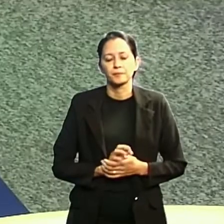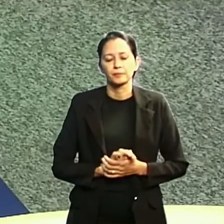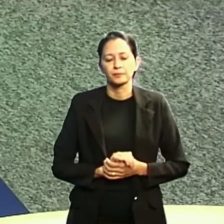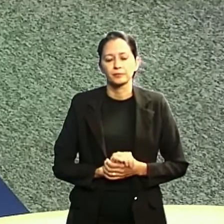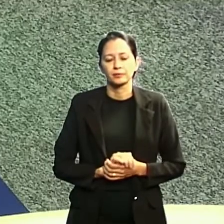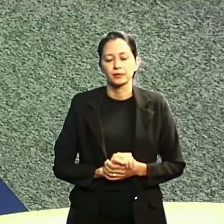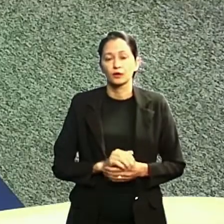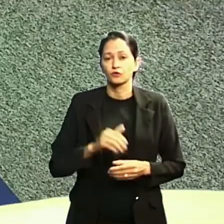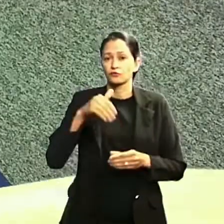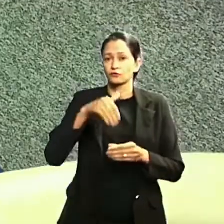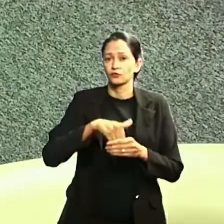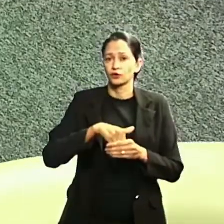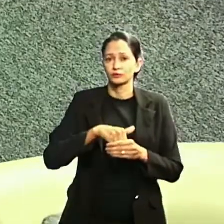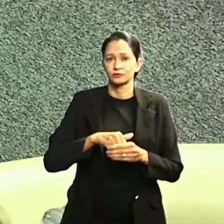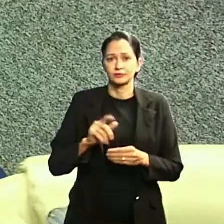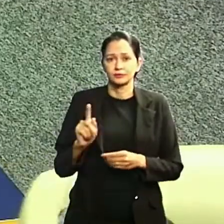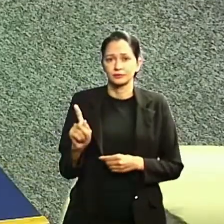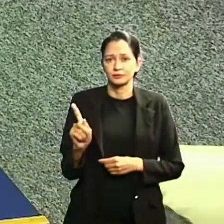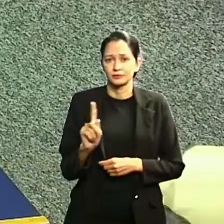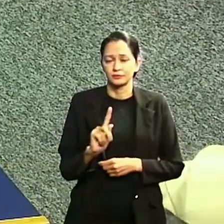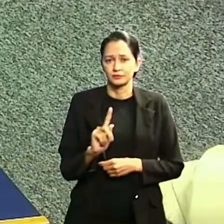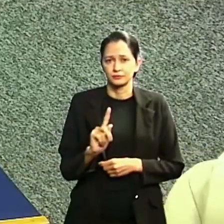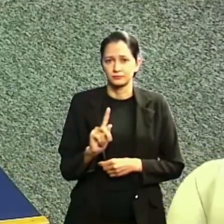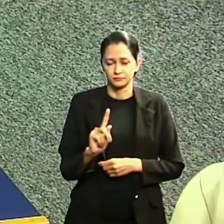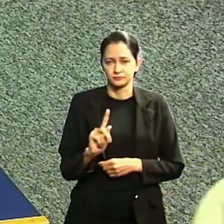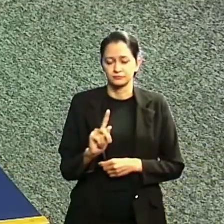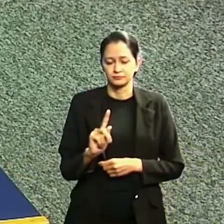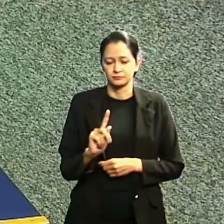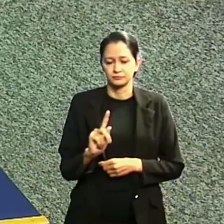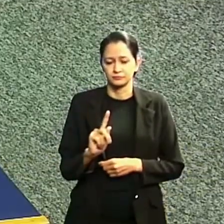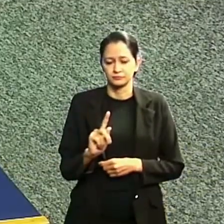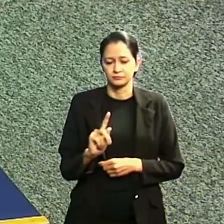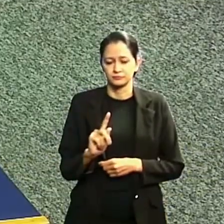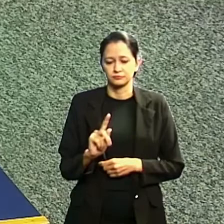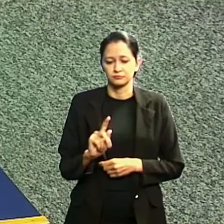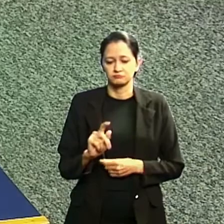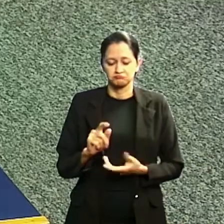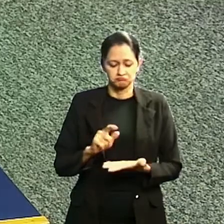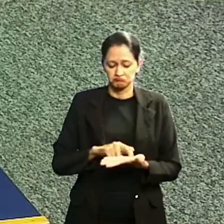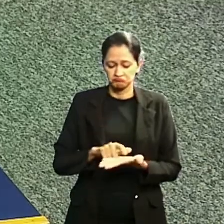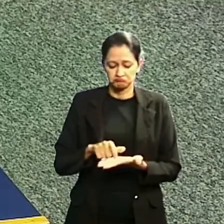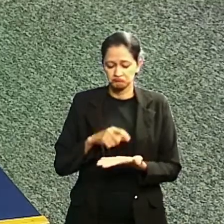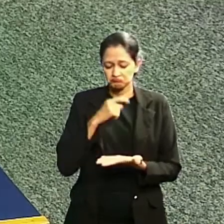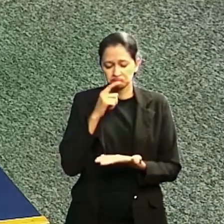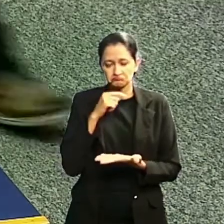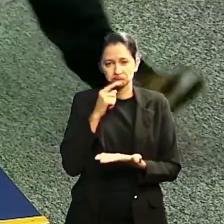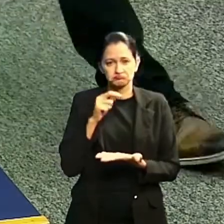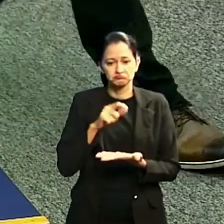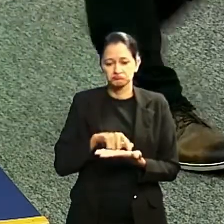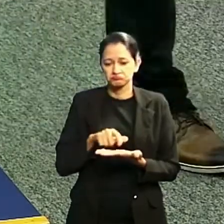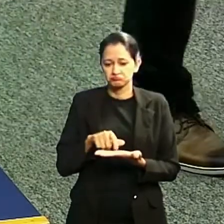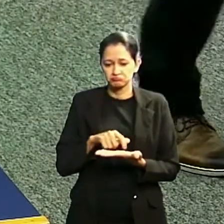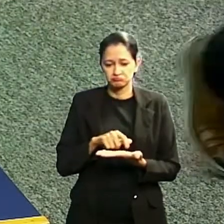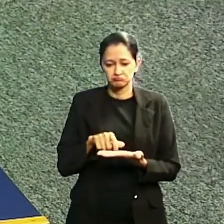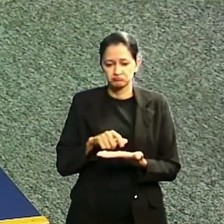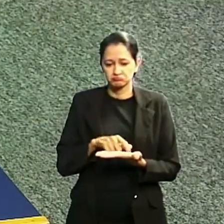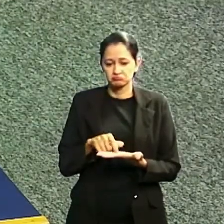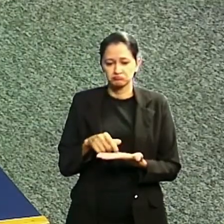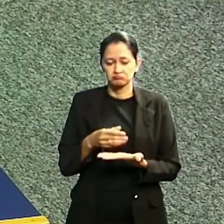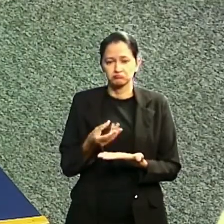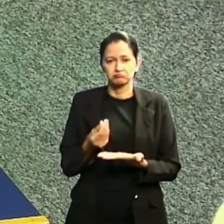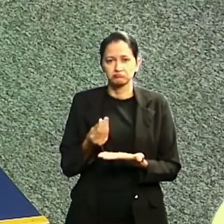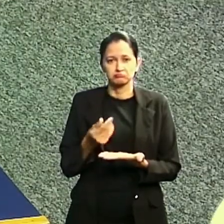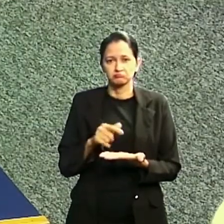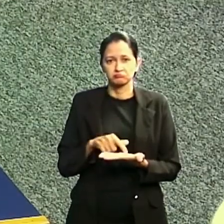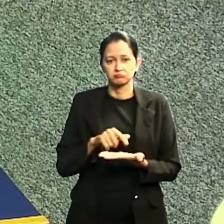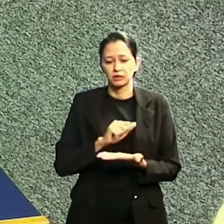eu vou estar votando não. E não consta aqui no meu teclado aqui que o funcionamento legal